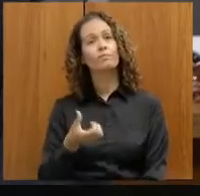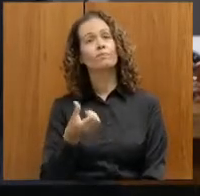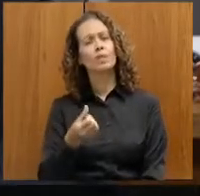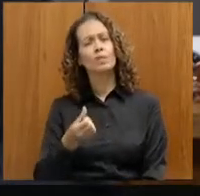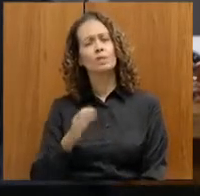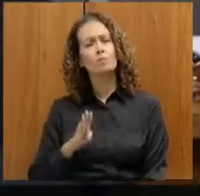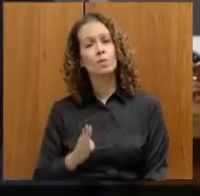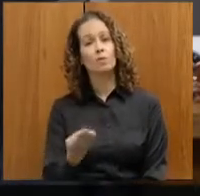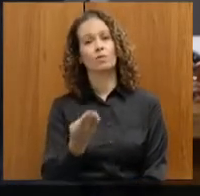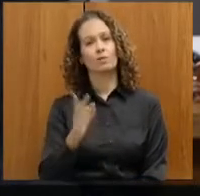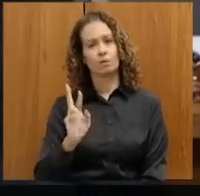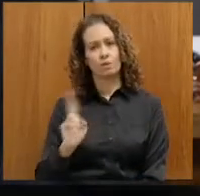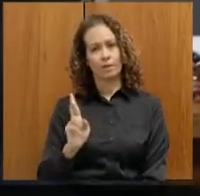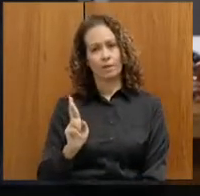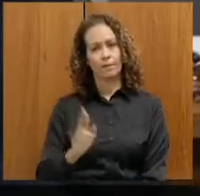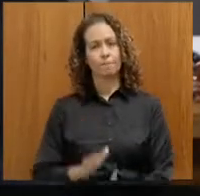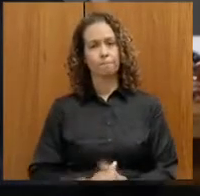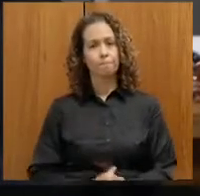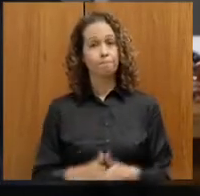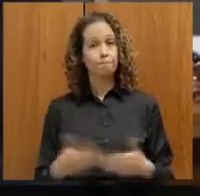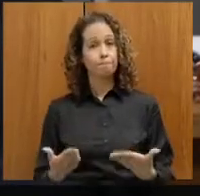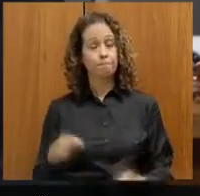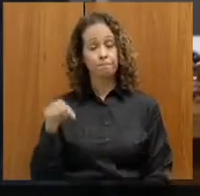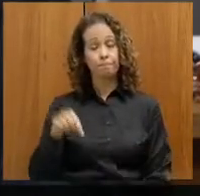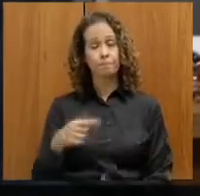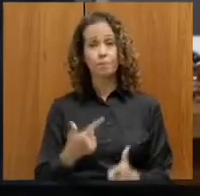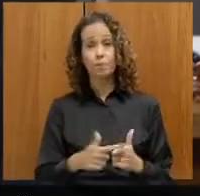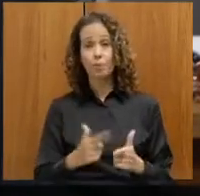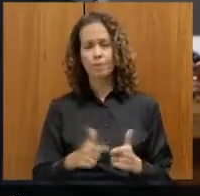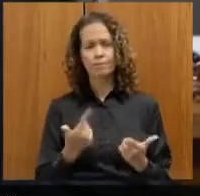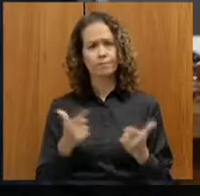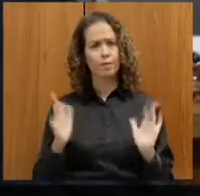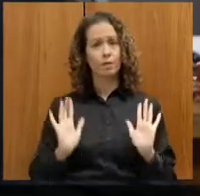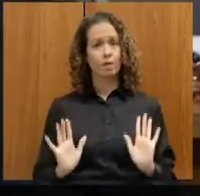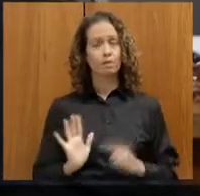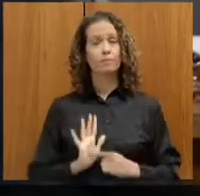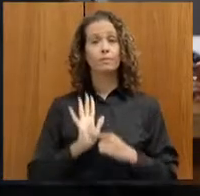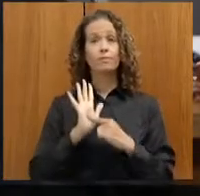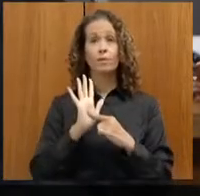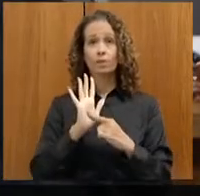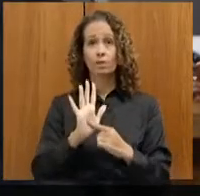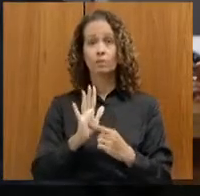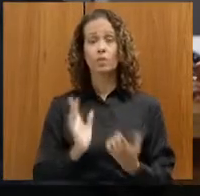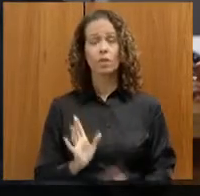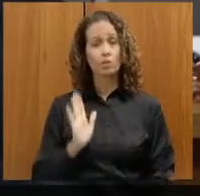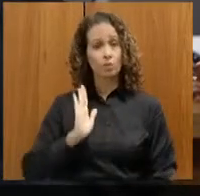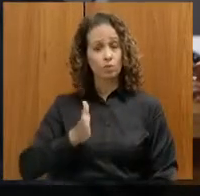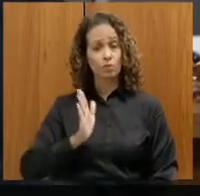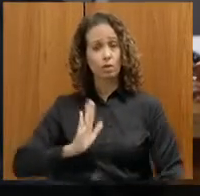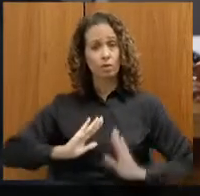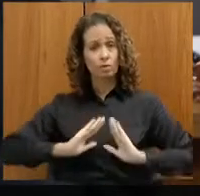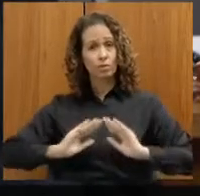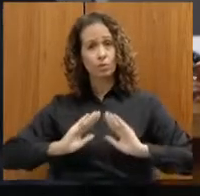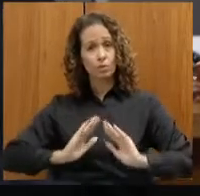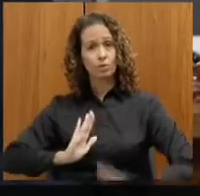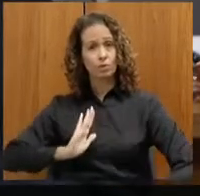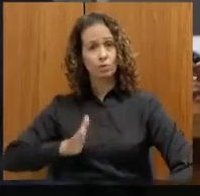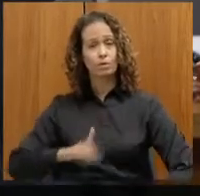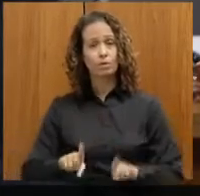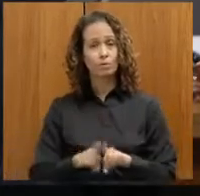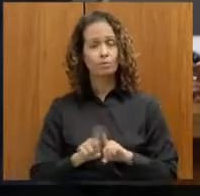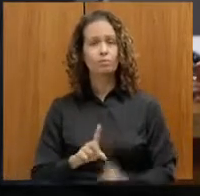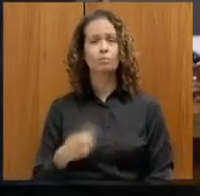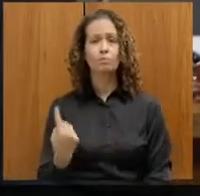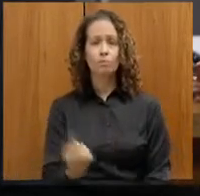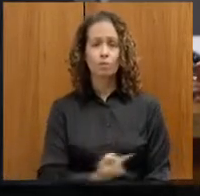então é a gente aqui não tem problema Inclusive eu queria colocar o senhor que o Tribunal de Contas estados anos solicitou isso também então a